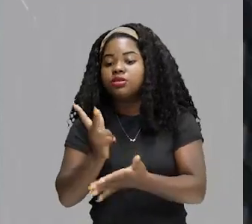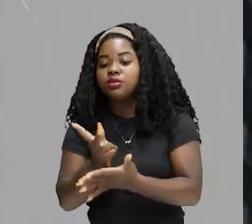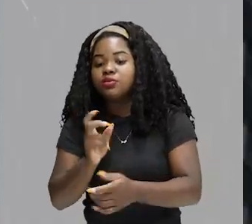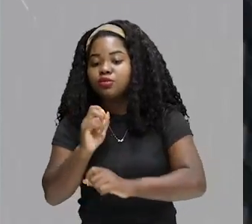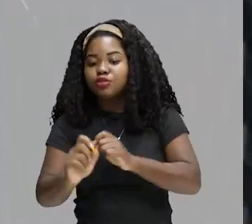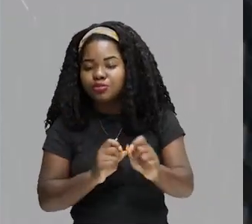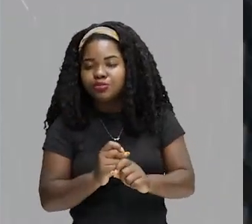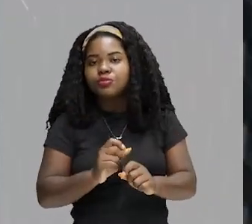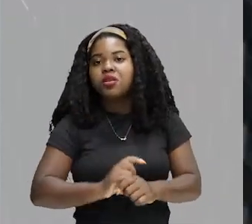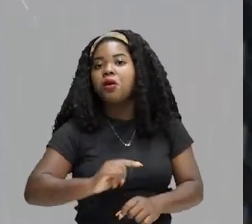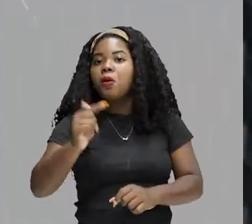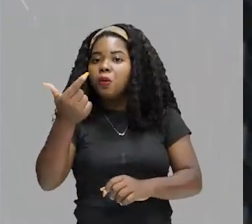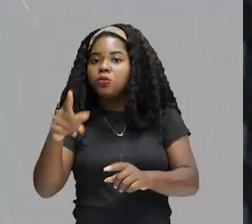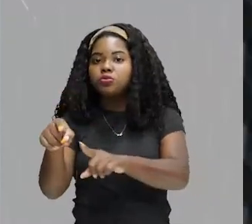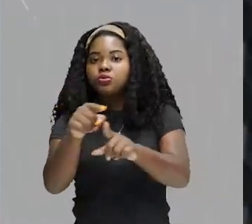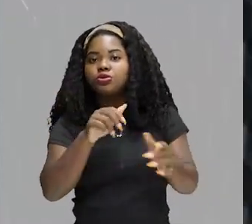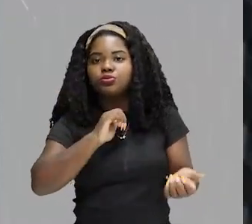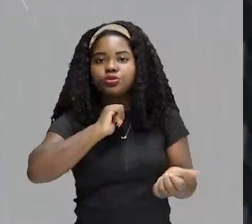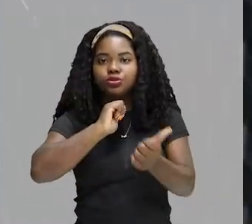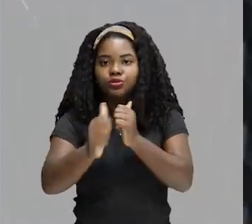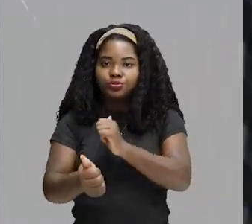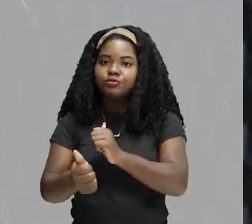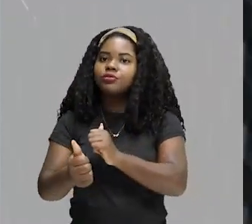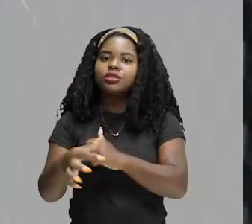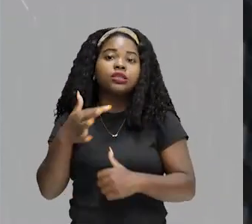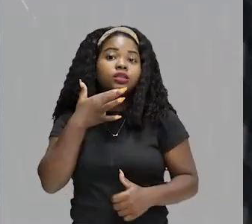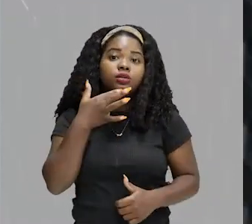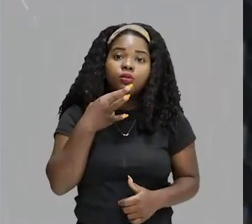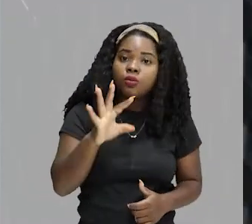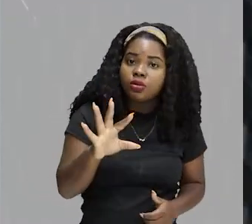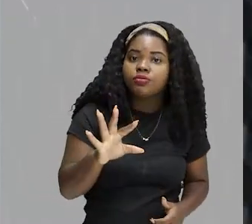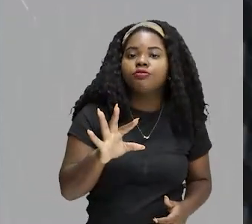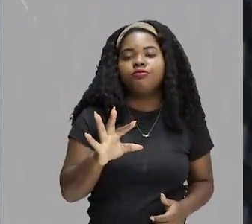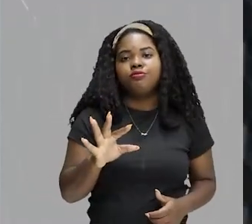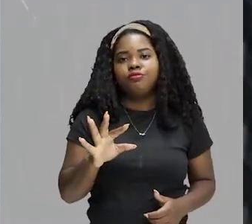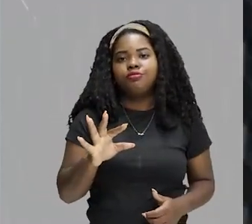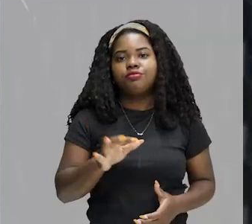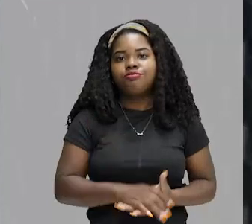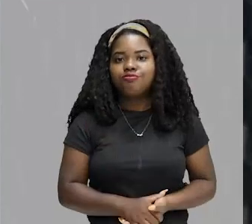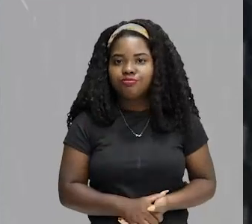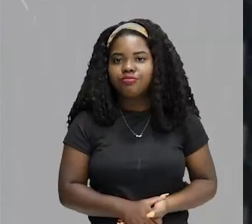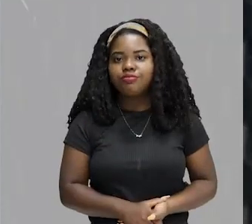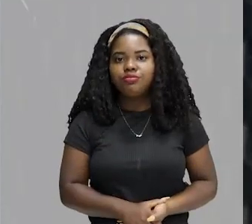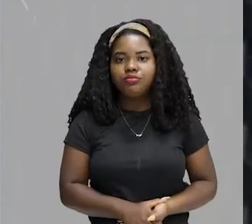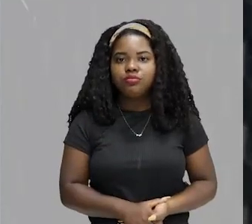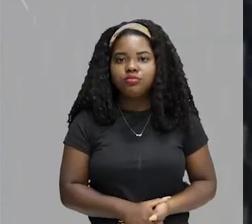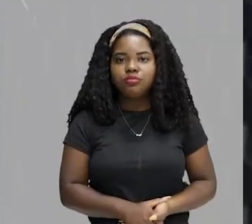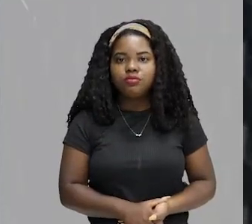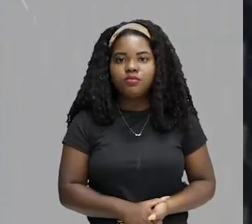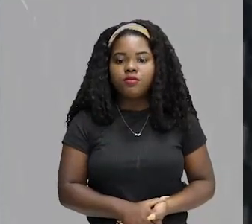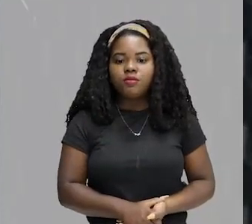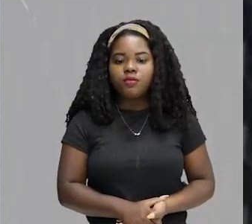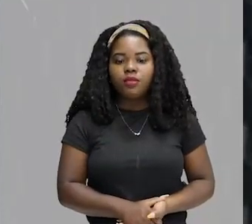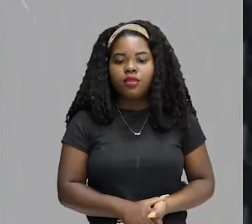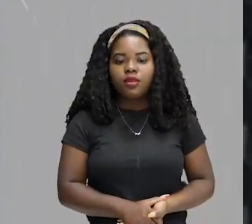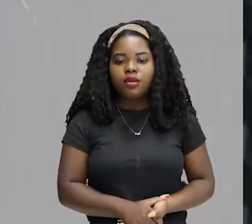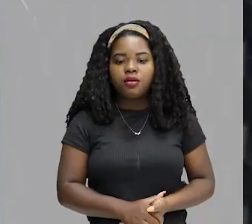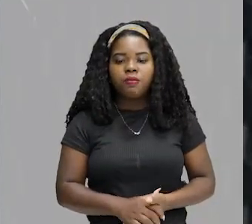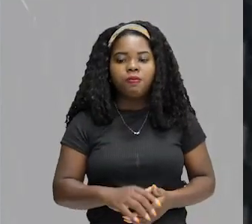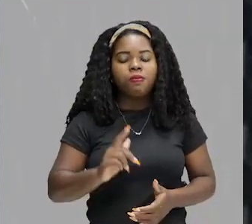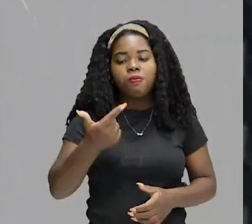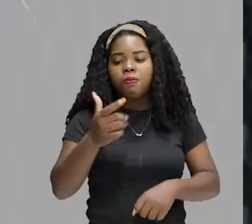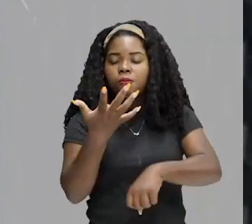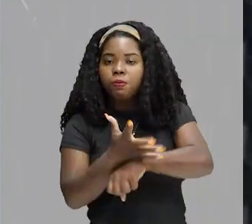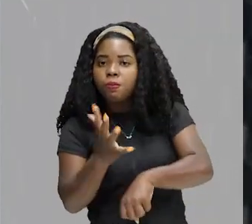Levar modalidades esportivas que são desconhecidas às vezes, na grande maioria das vezes, que são pouco